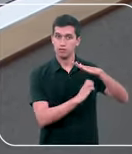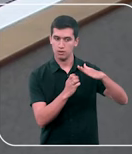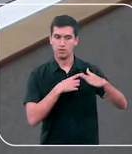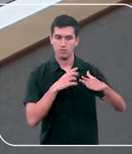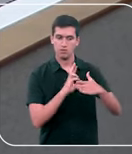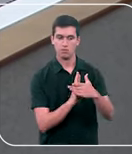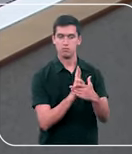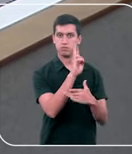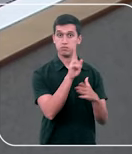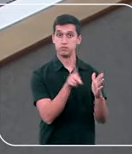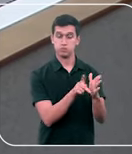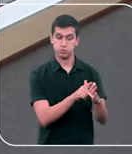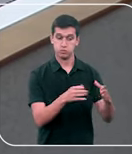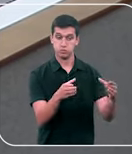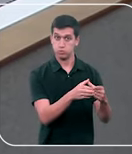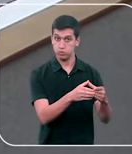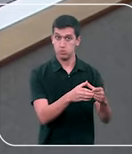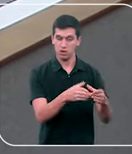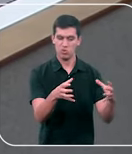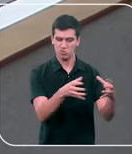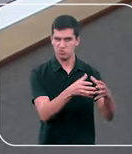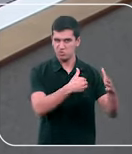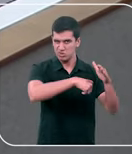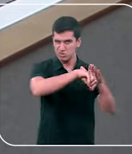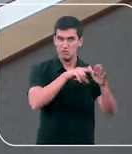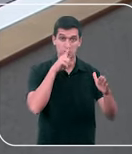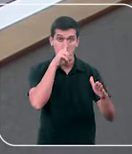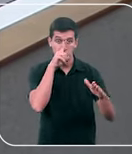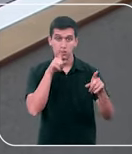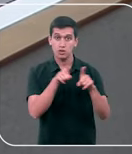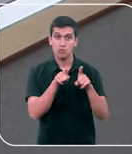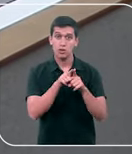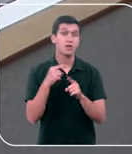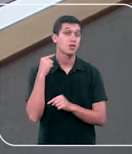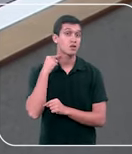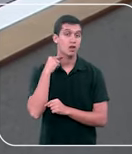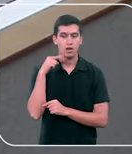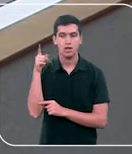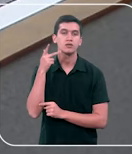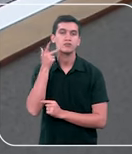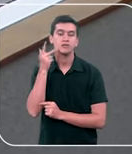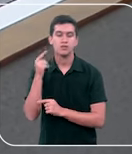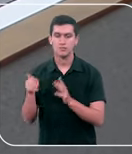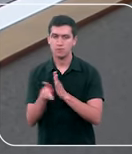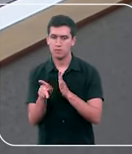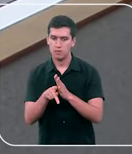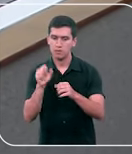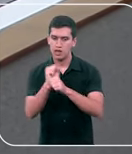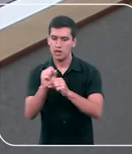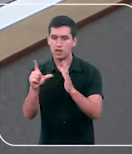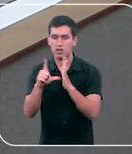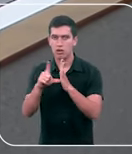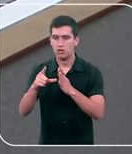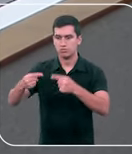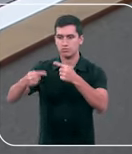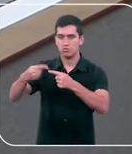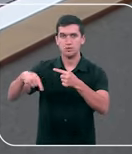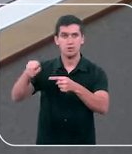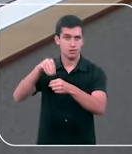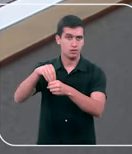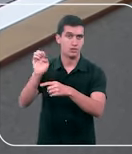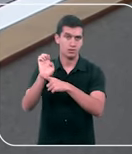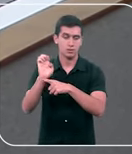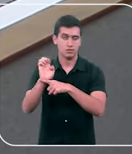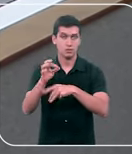empresário que teria liderado o esquema entre Comando Vermelho e lotéricas no Ceará para fechar estabelecimentos concorrentes